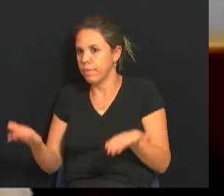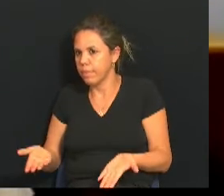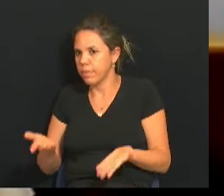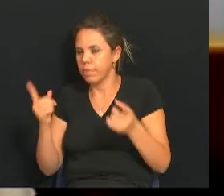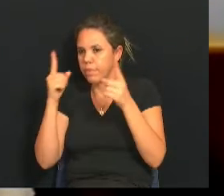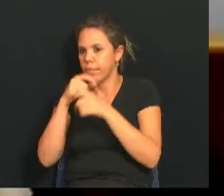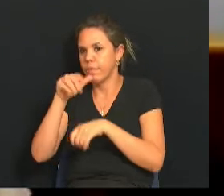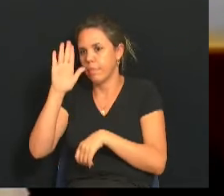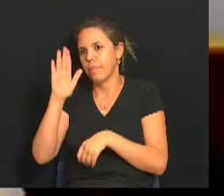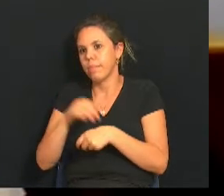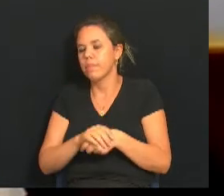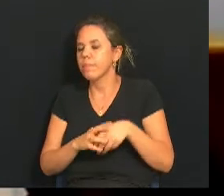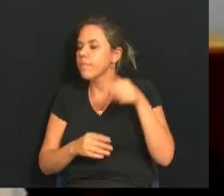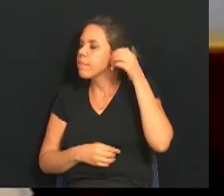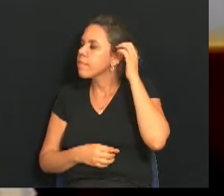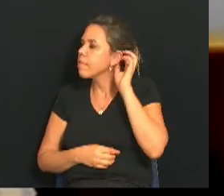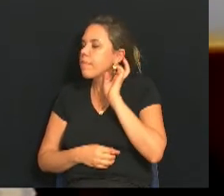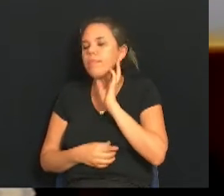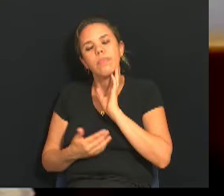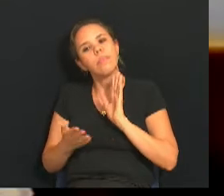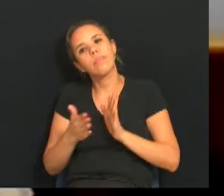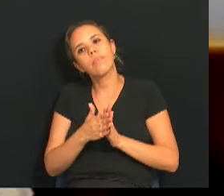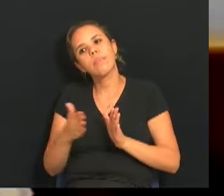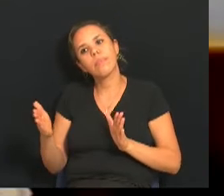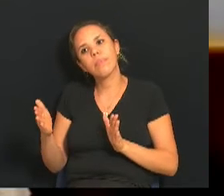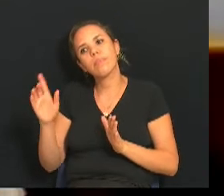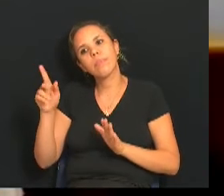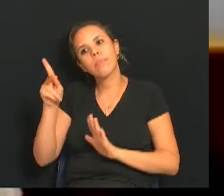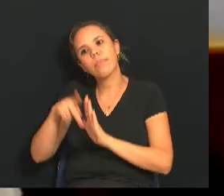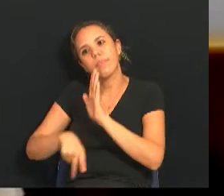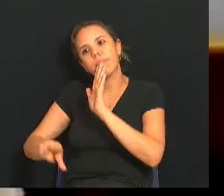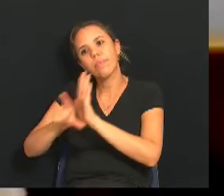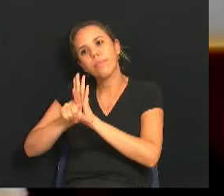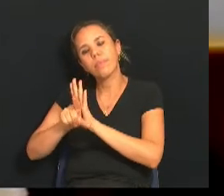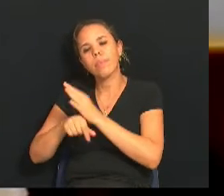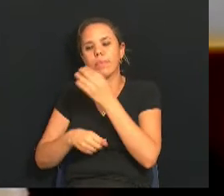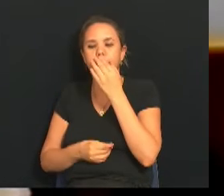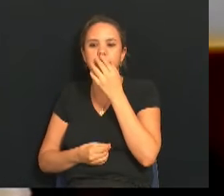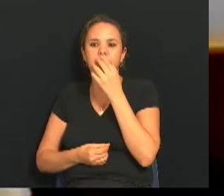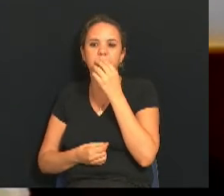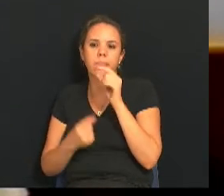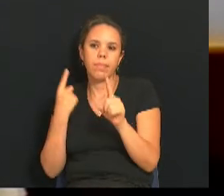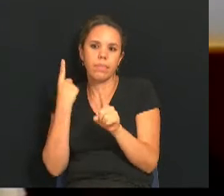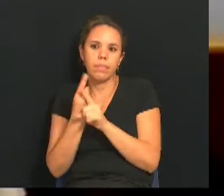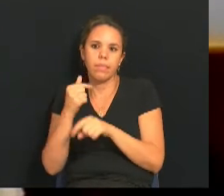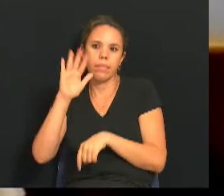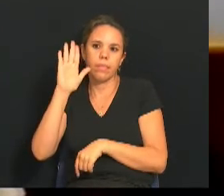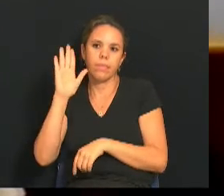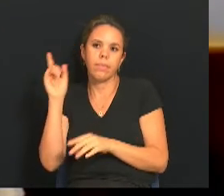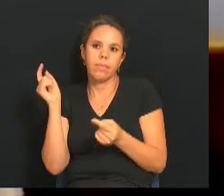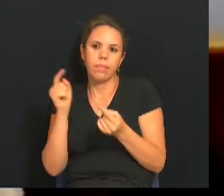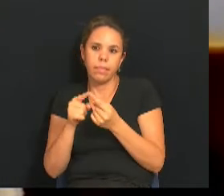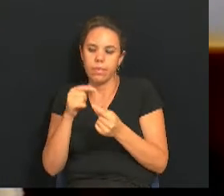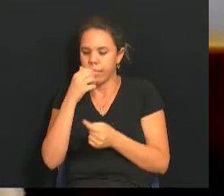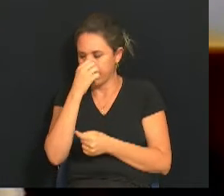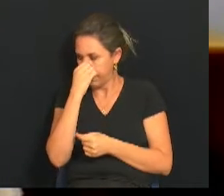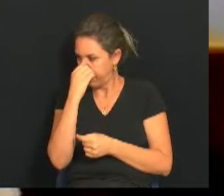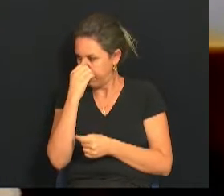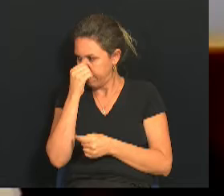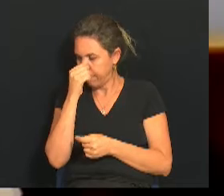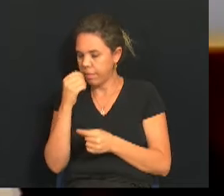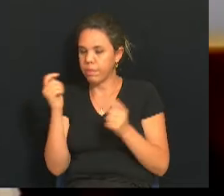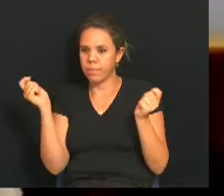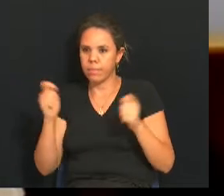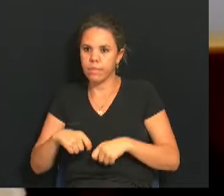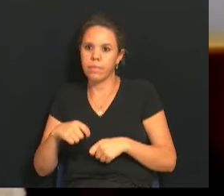mais. Nesse projeto de lei, encontramos muito mais os objetivos